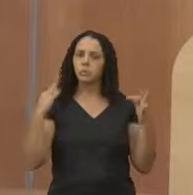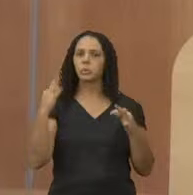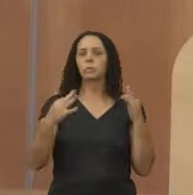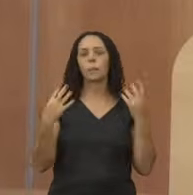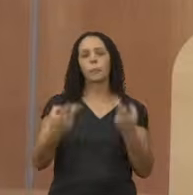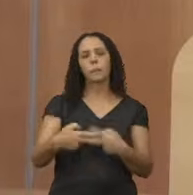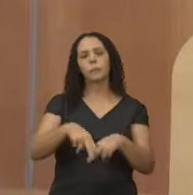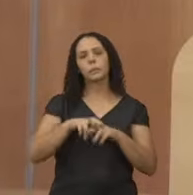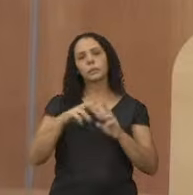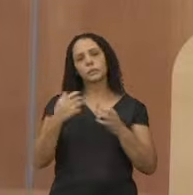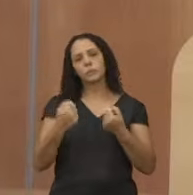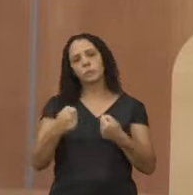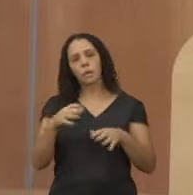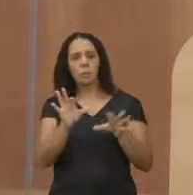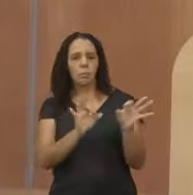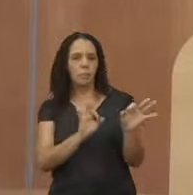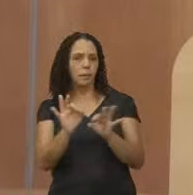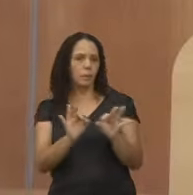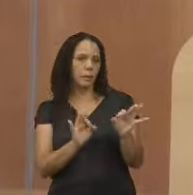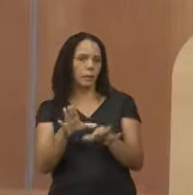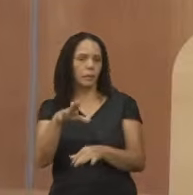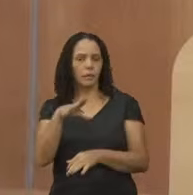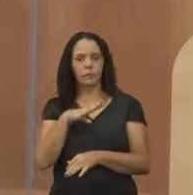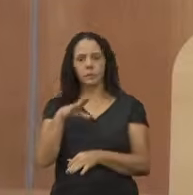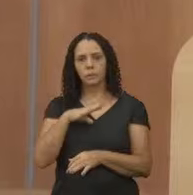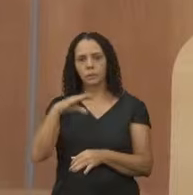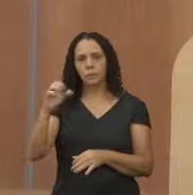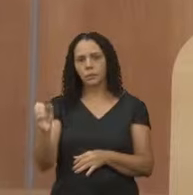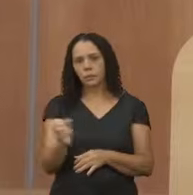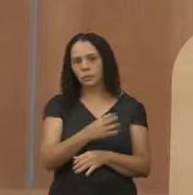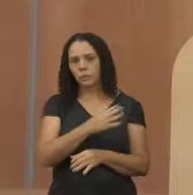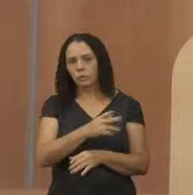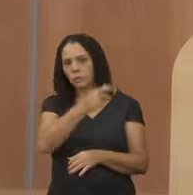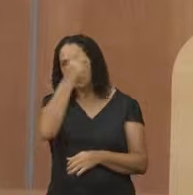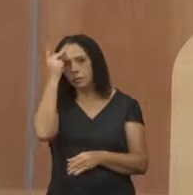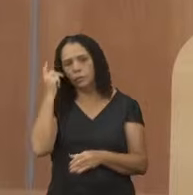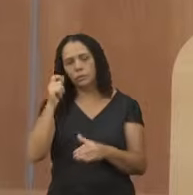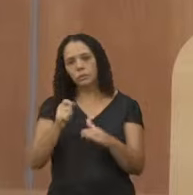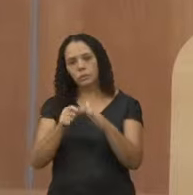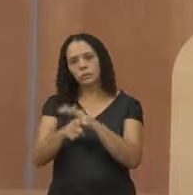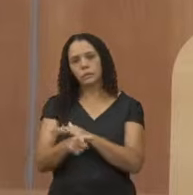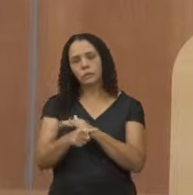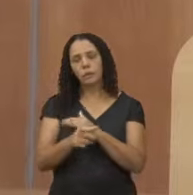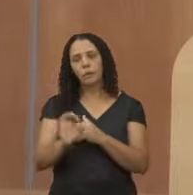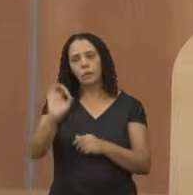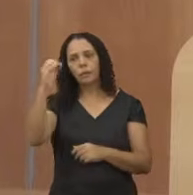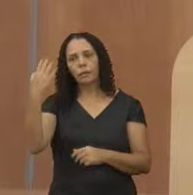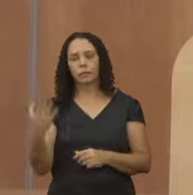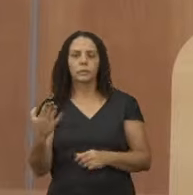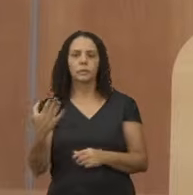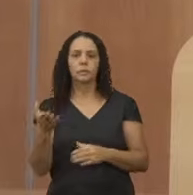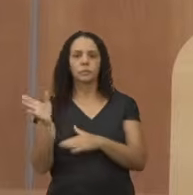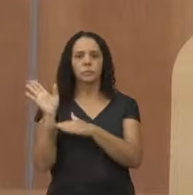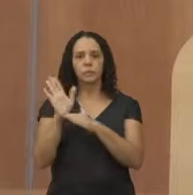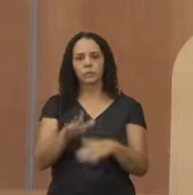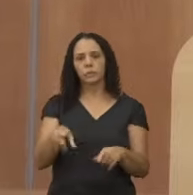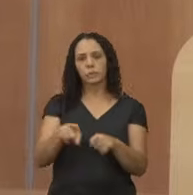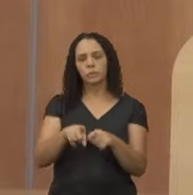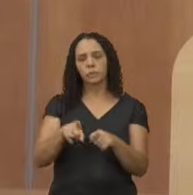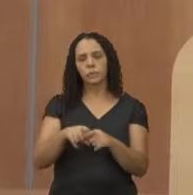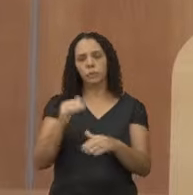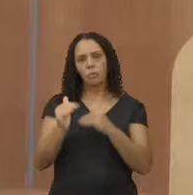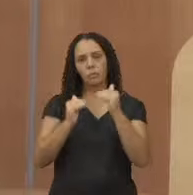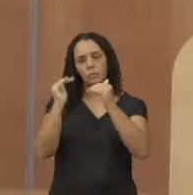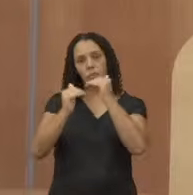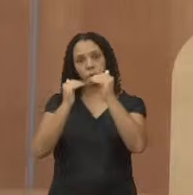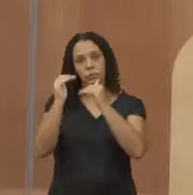isso, nós precisamos preparar essa cidade para que novos investimentos venham para a nossa cidade, para colaborar também com o